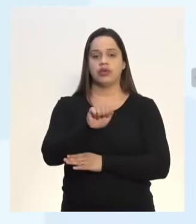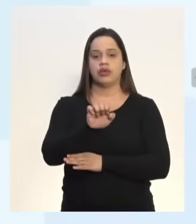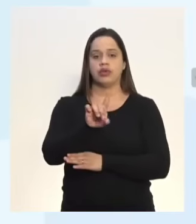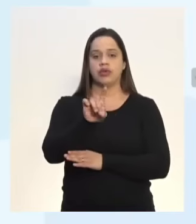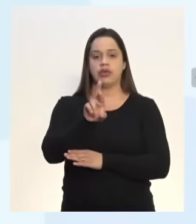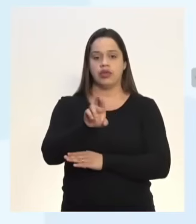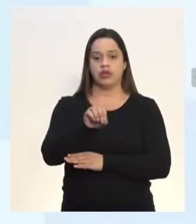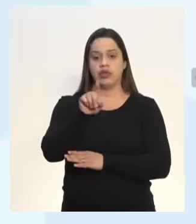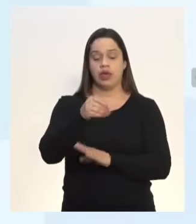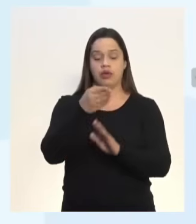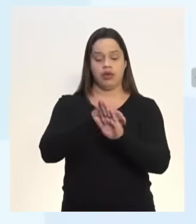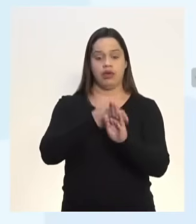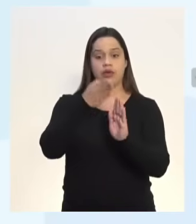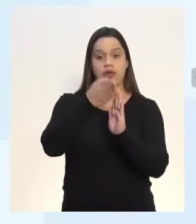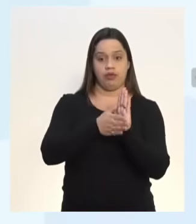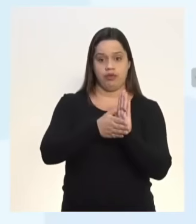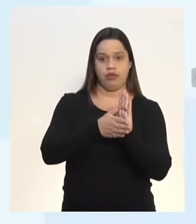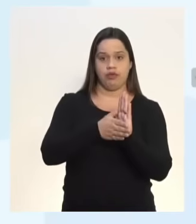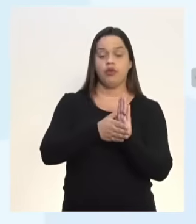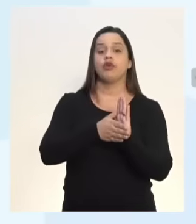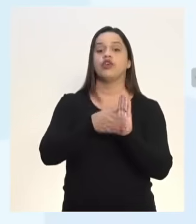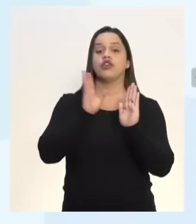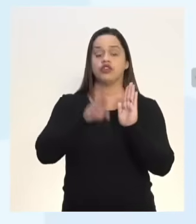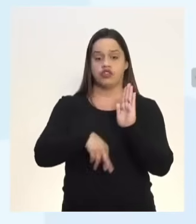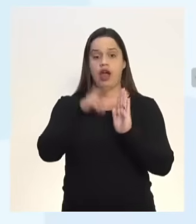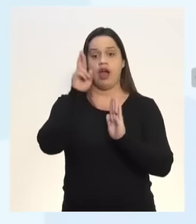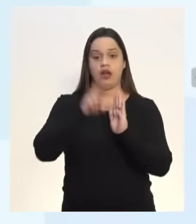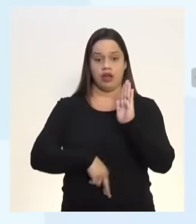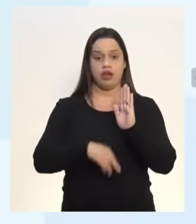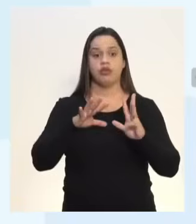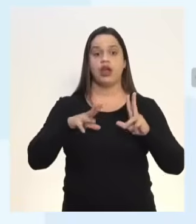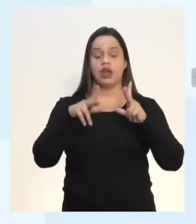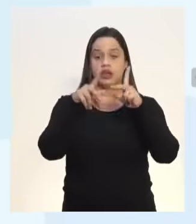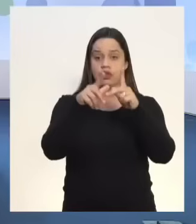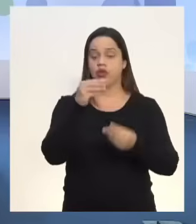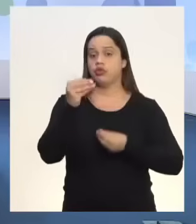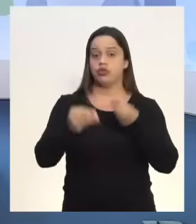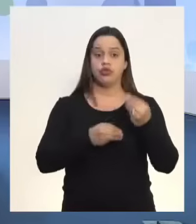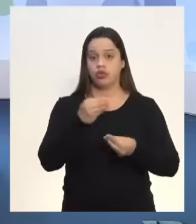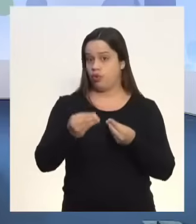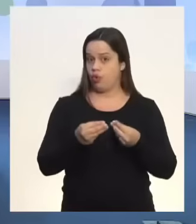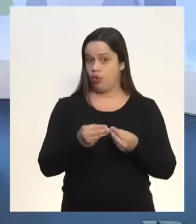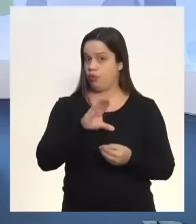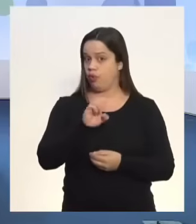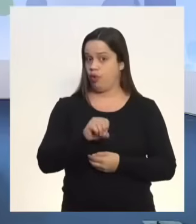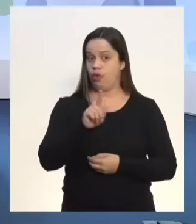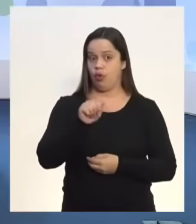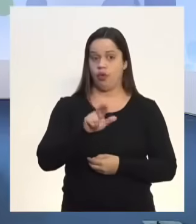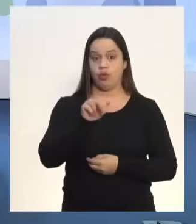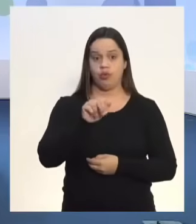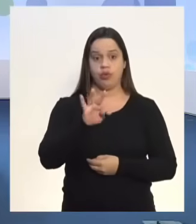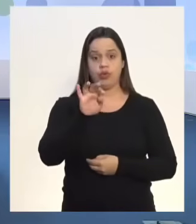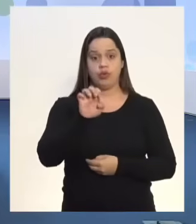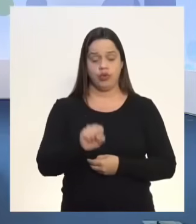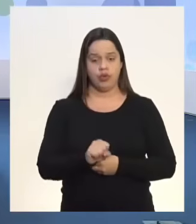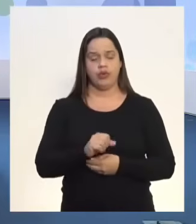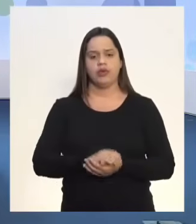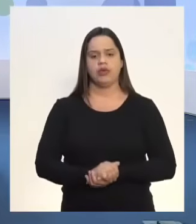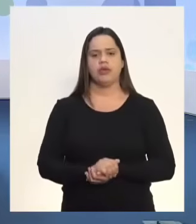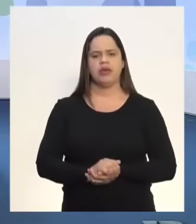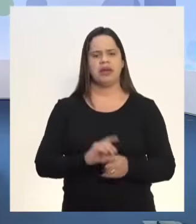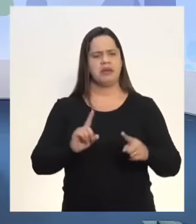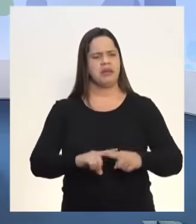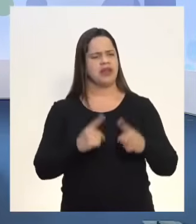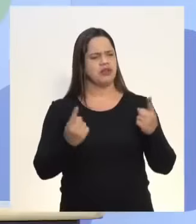regulares congruentes. Mas eles são congruentes de que forma? Então, vamos voltar aqui para o nosso cubo, né? Mas, Jonas, o que é